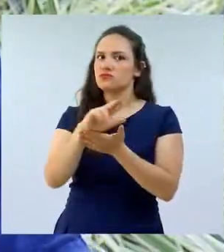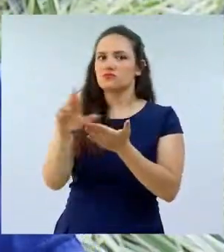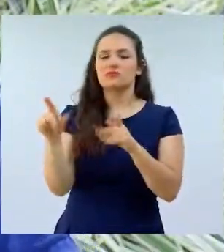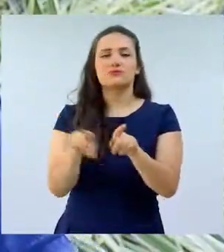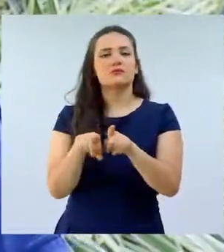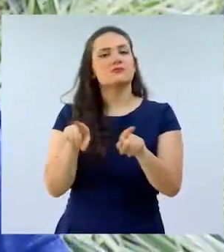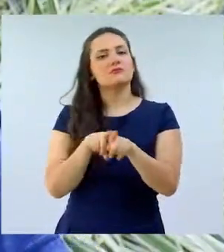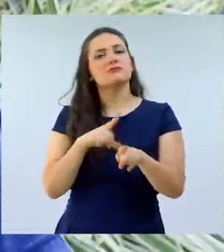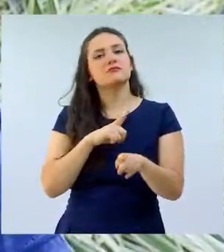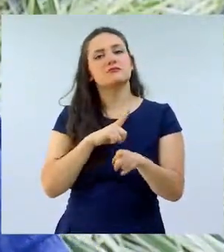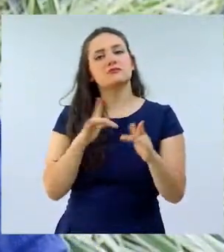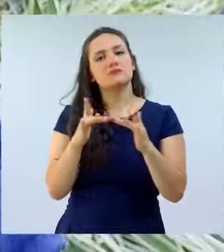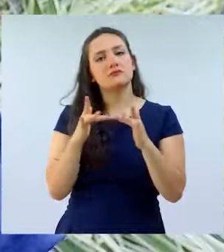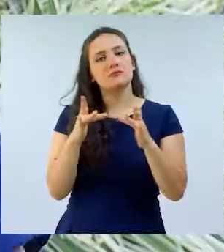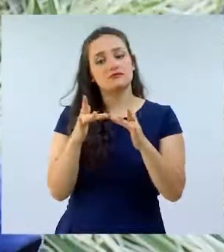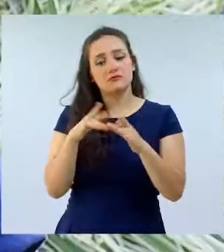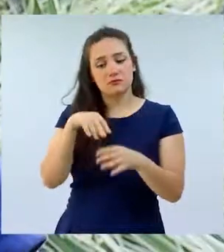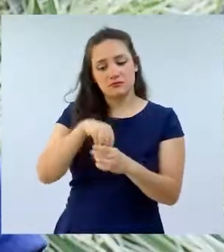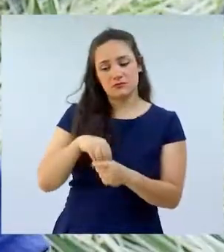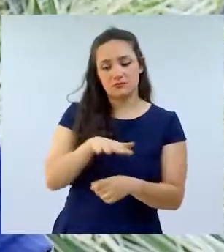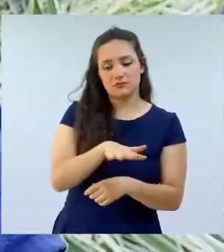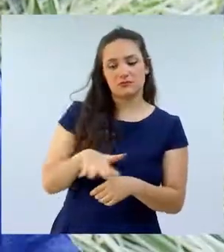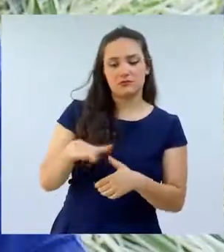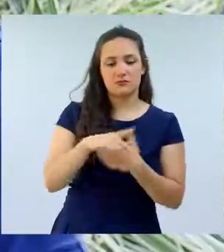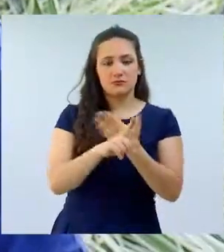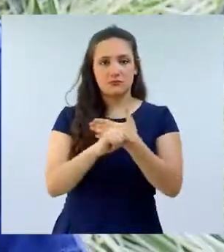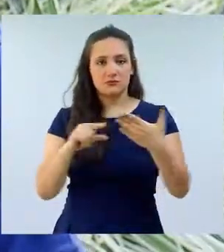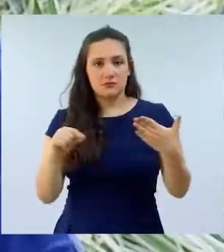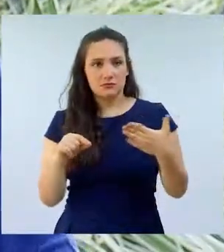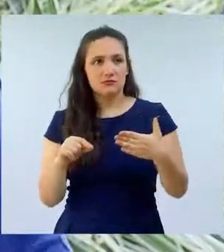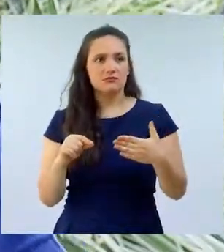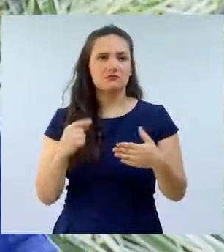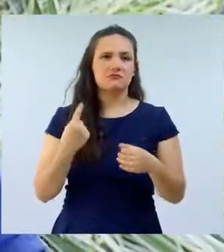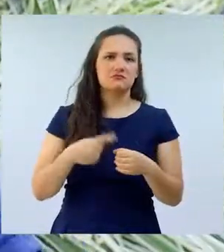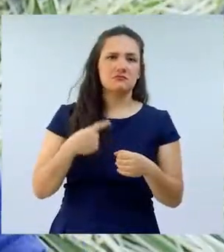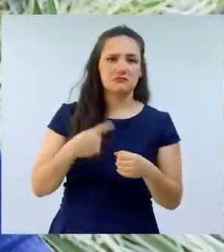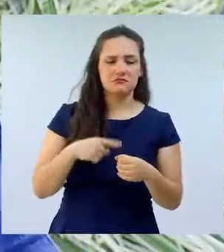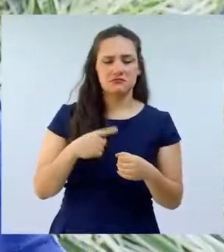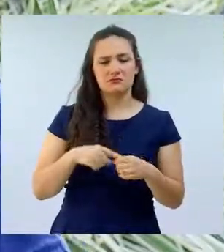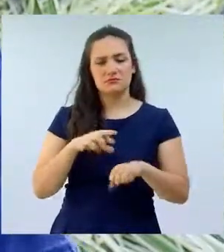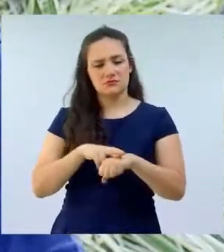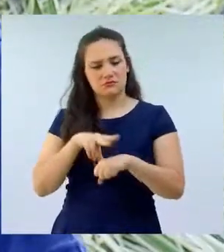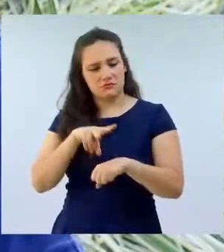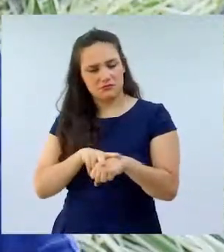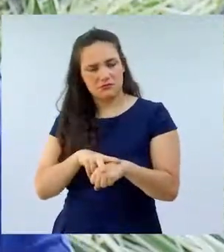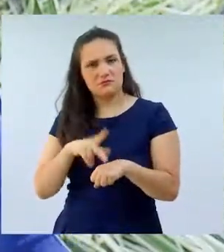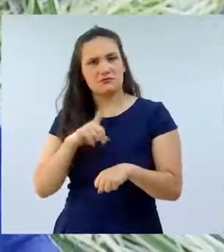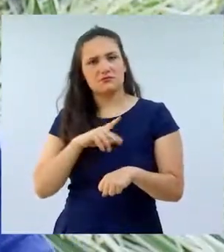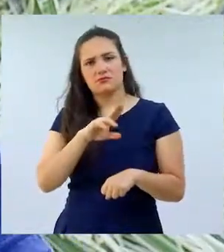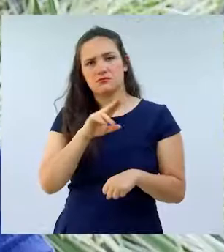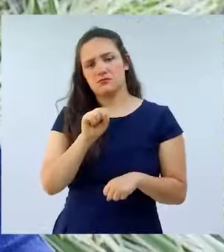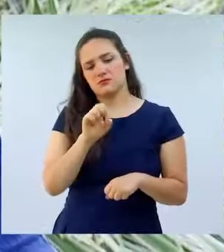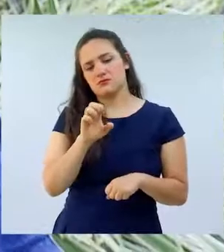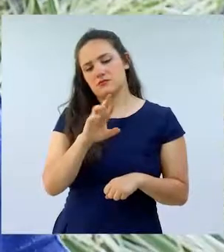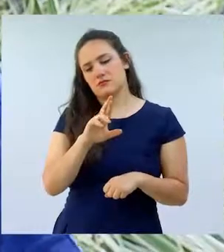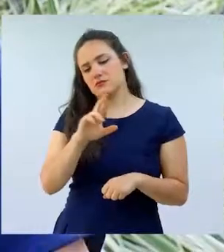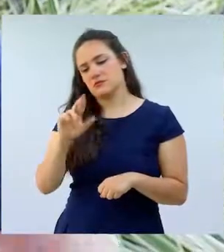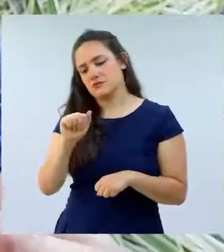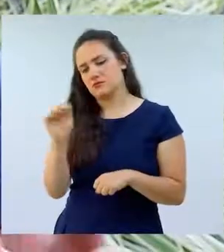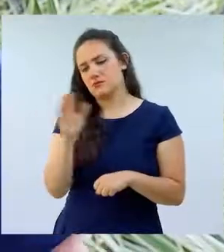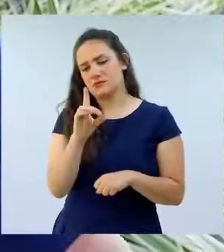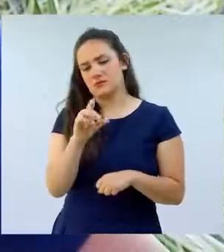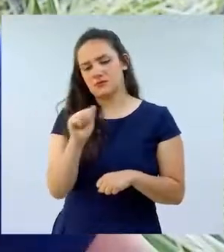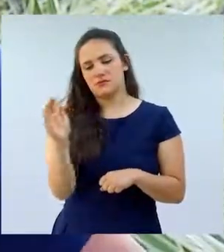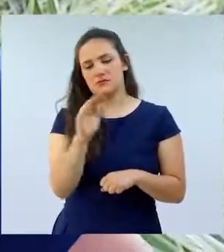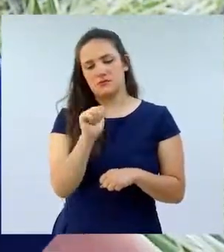também tive uma convivência muito grande indo para o Pantanal. Ali na região de Rio Verde, na Serra da Alegria. Conheci muito aquela região ali quando